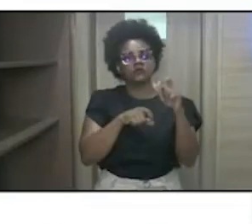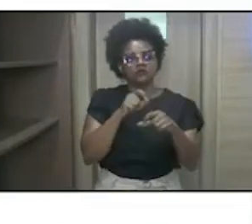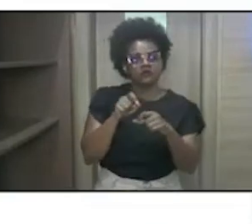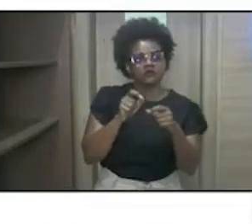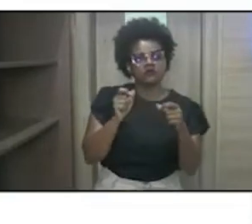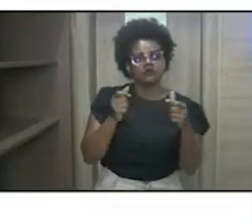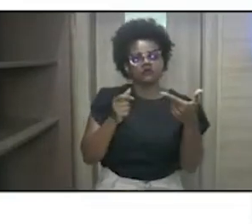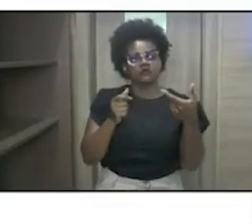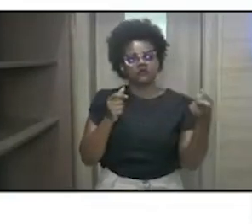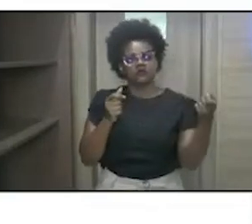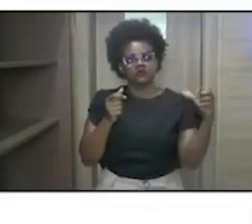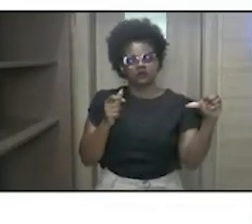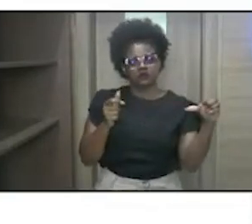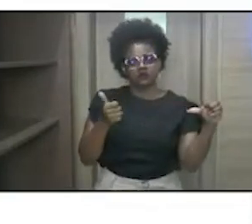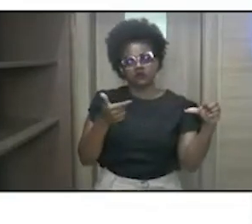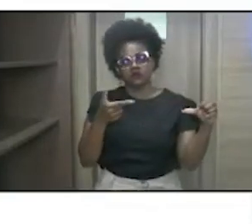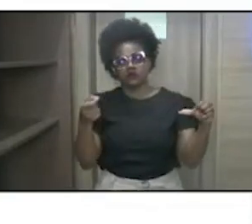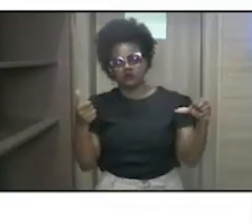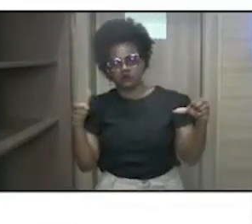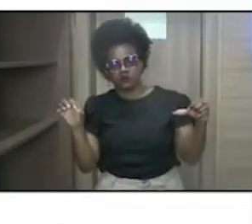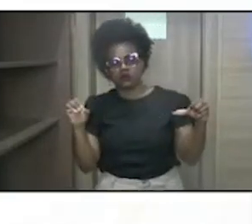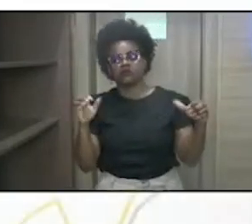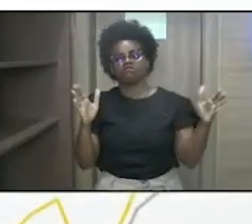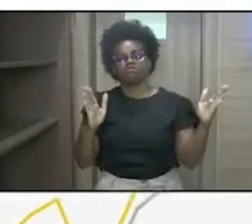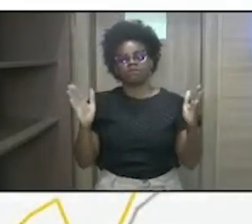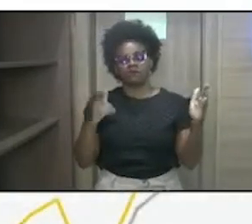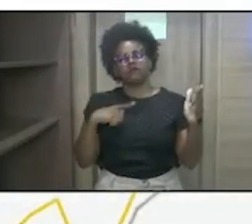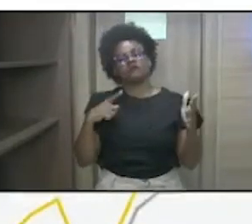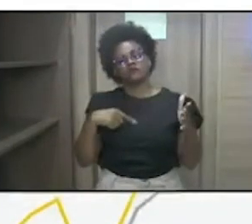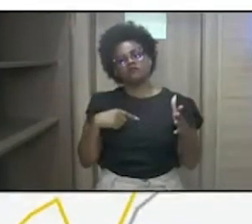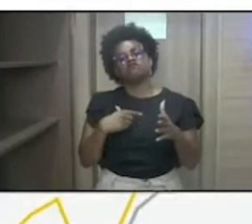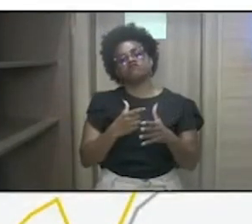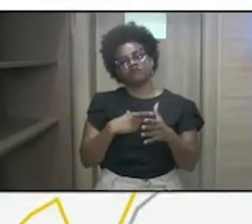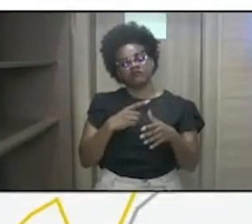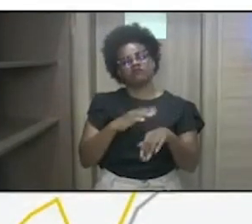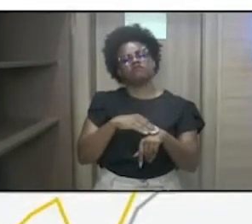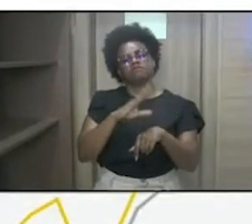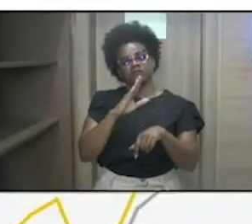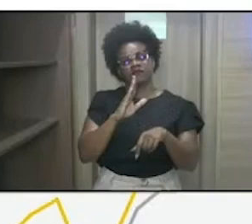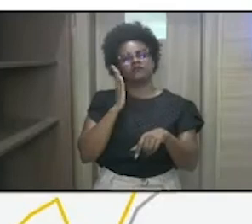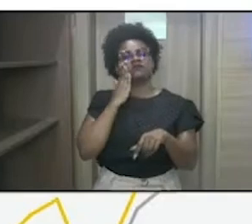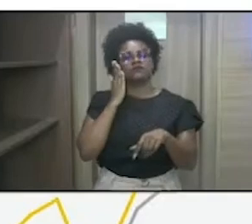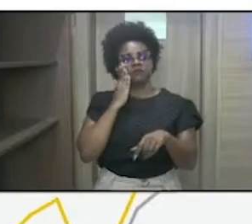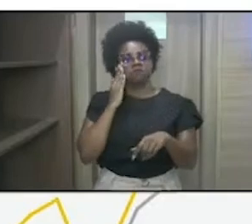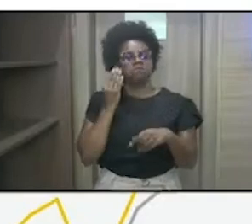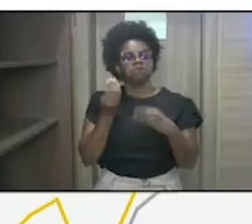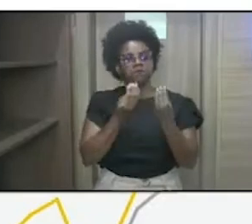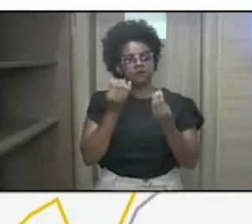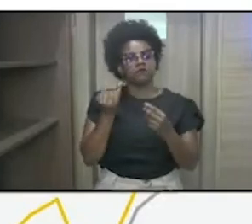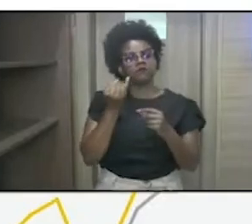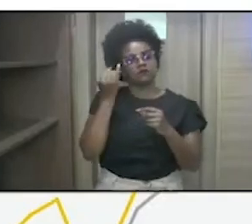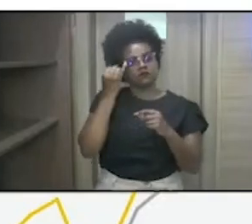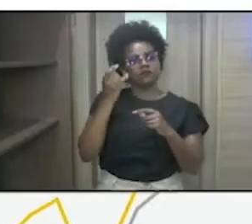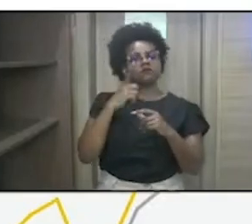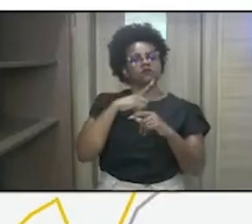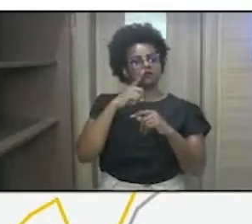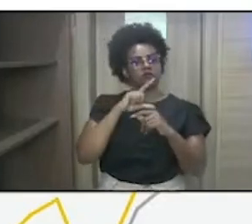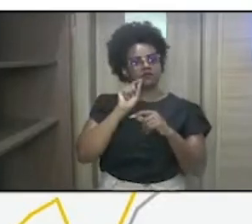nos anos 2009 e 2010, e atualmente ela é bastante marginal nessa oferta, que para nós é um elemento chave